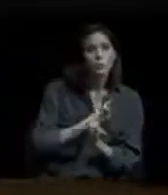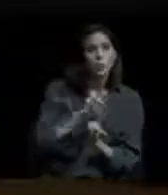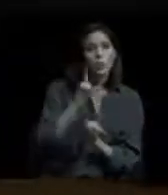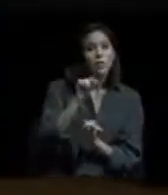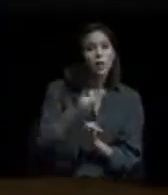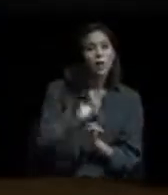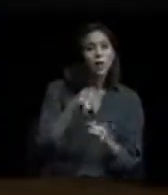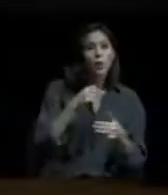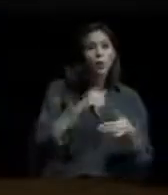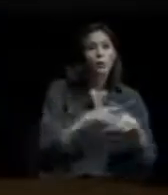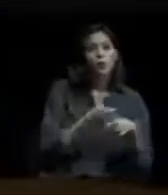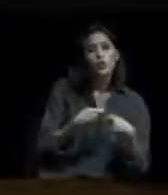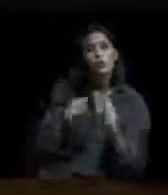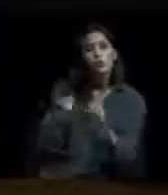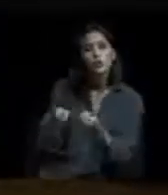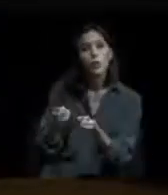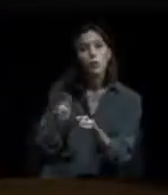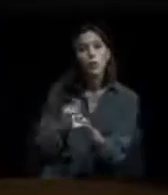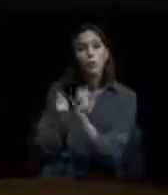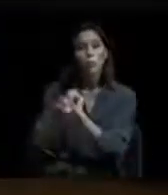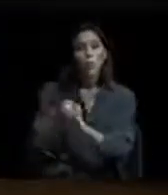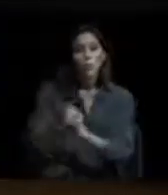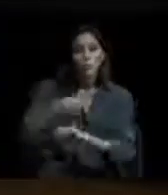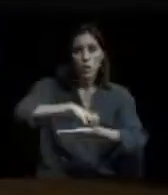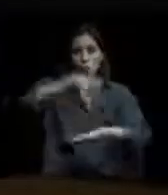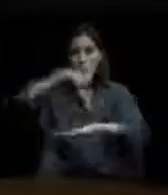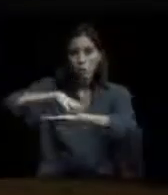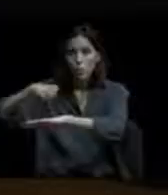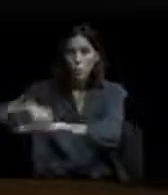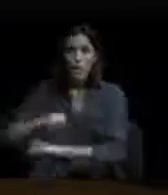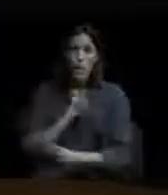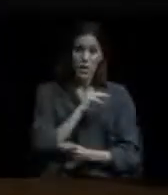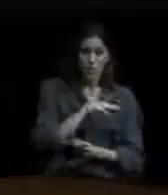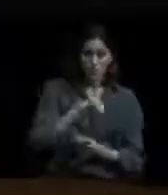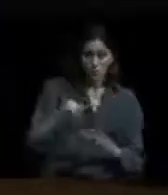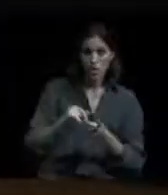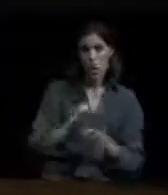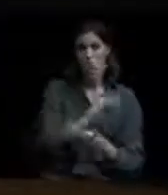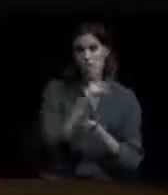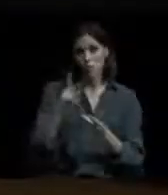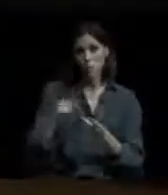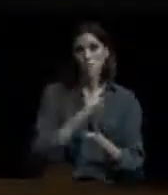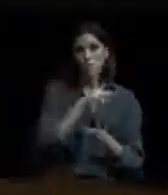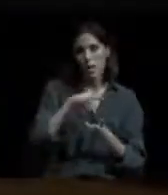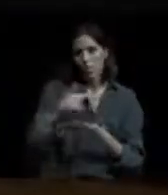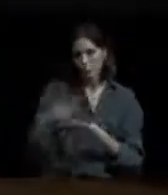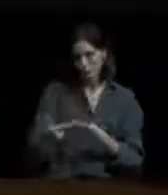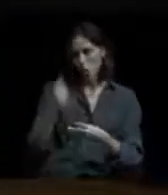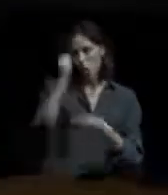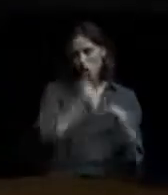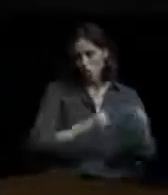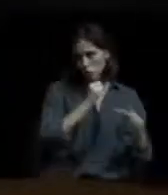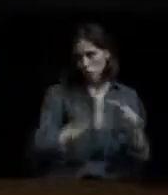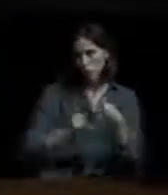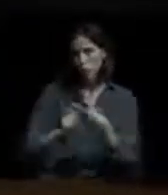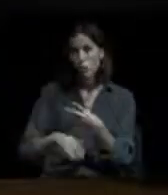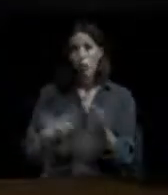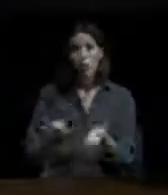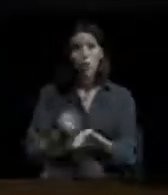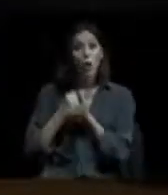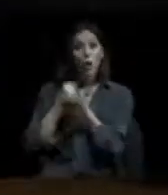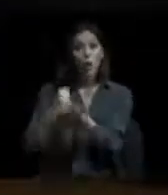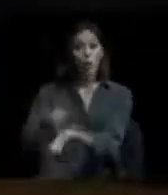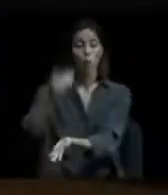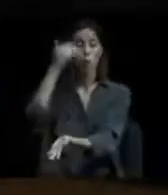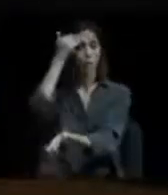e a fundos de investimento dedicados à reabilitação urbana, com isenção de IMI, IMT e IVA à taxa reduzida. Ou seja, o